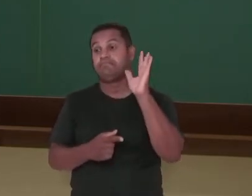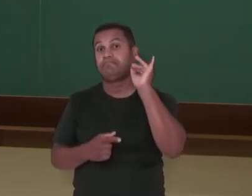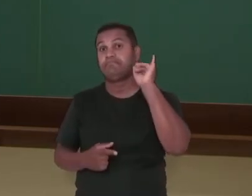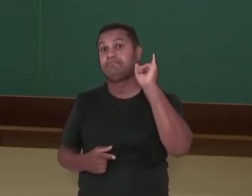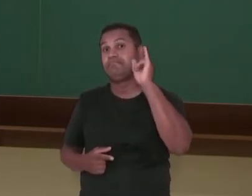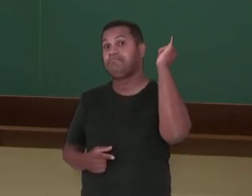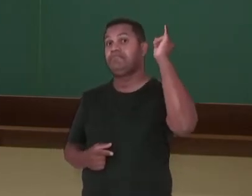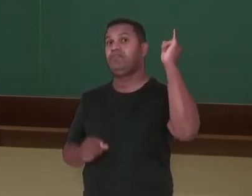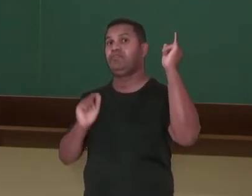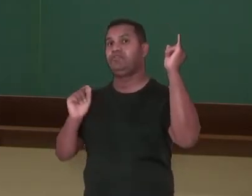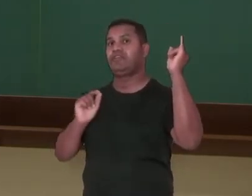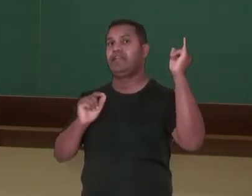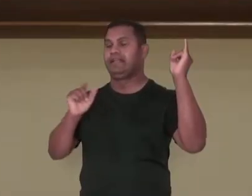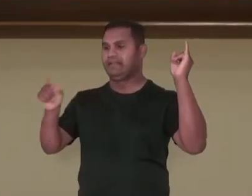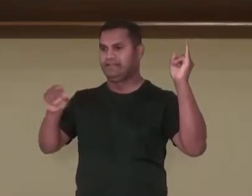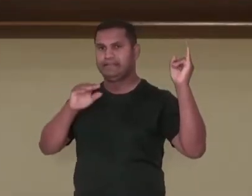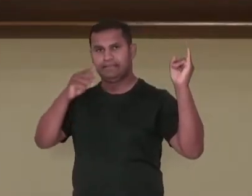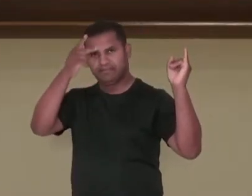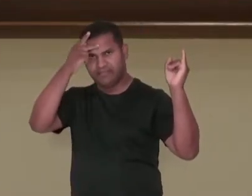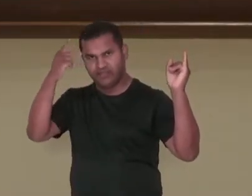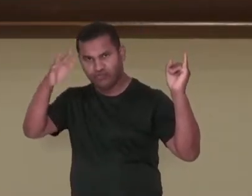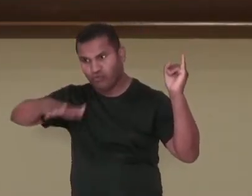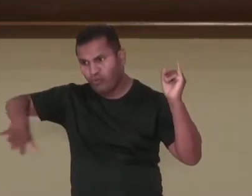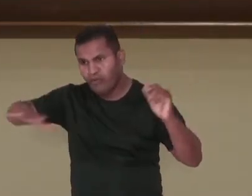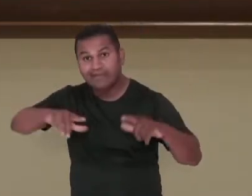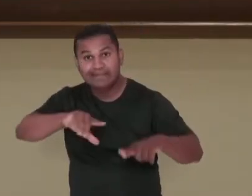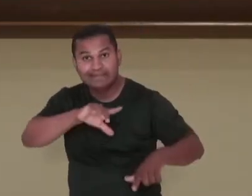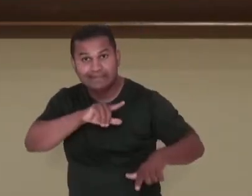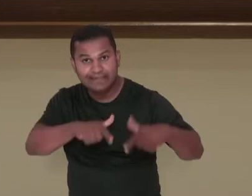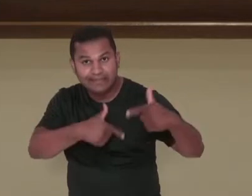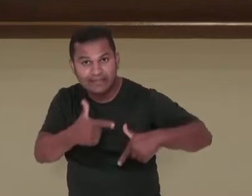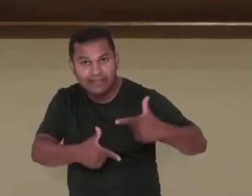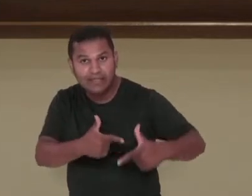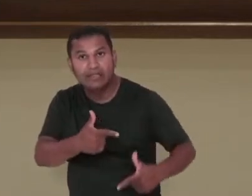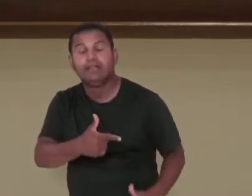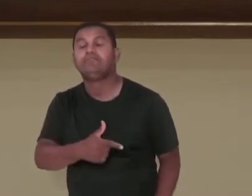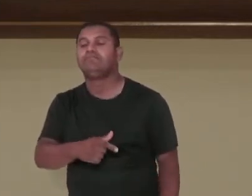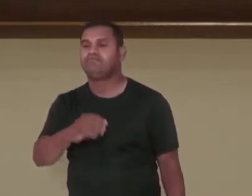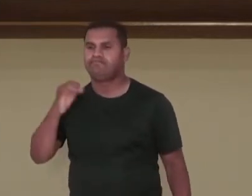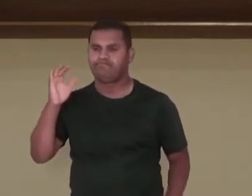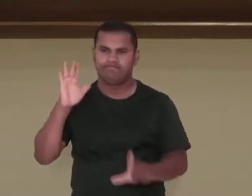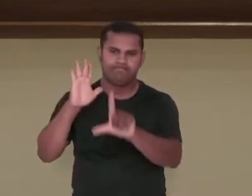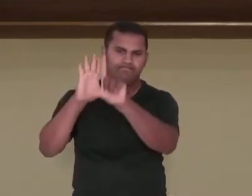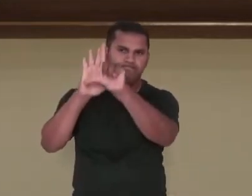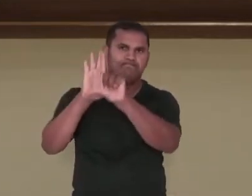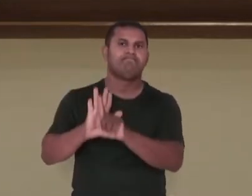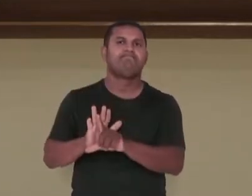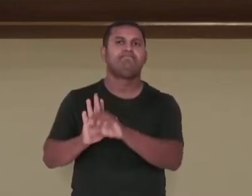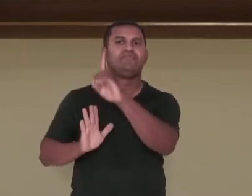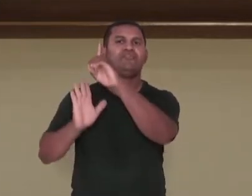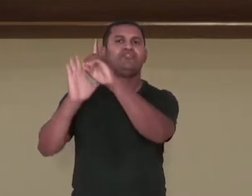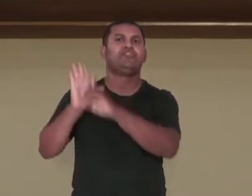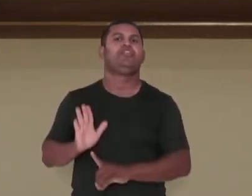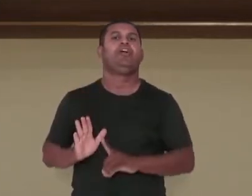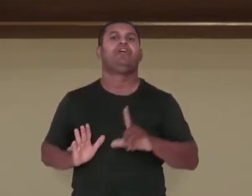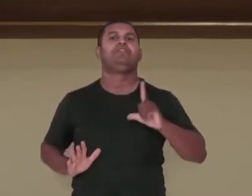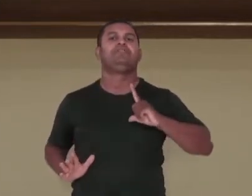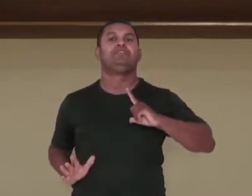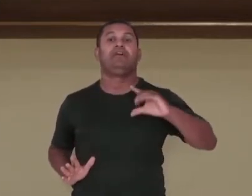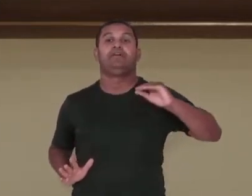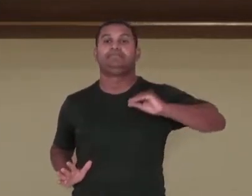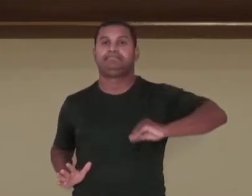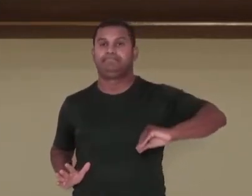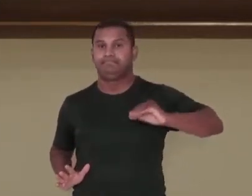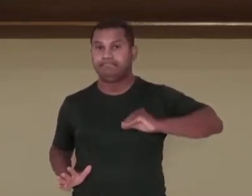ao proletariado. E a gente vai ver que eles, então, colocavam poder ao trabalhador e uma